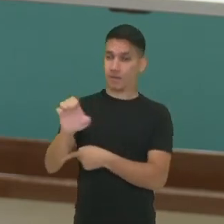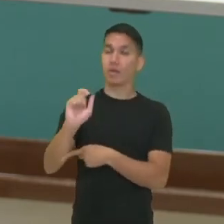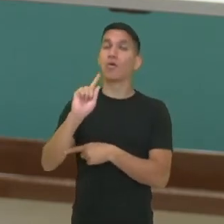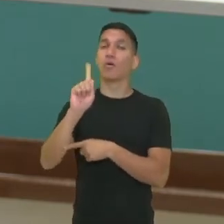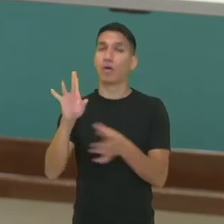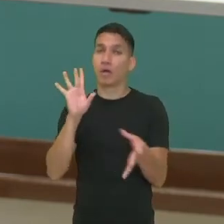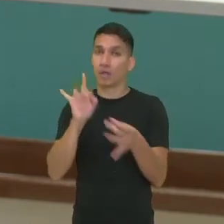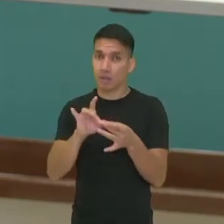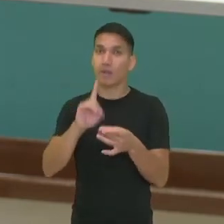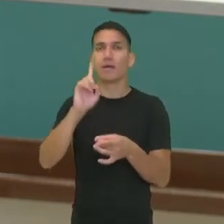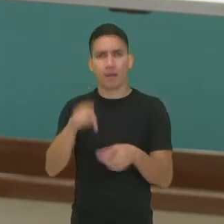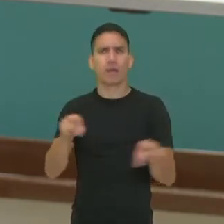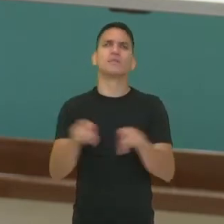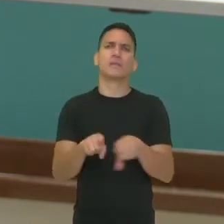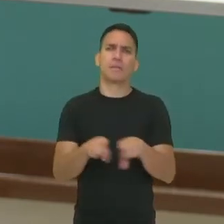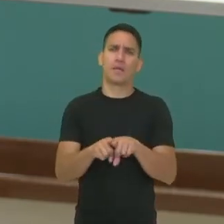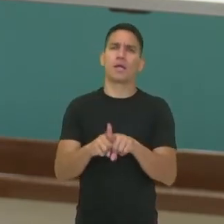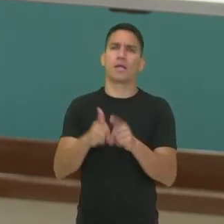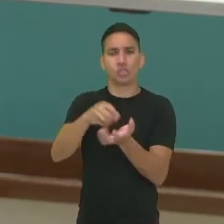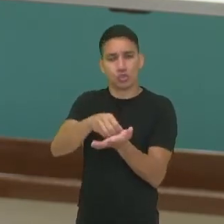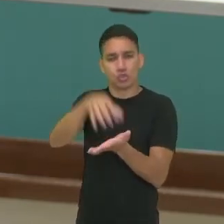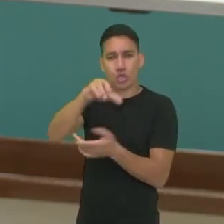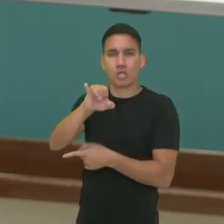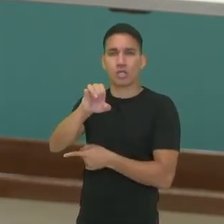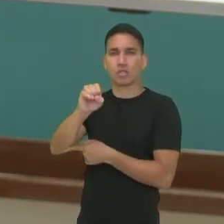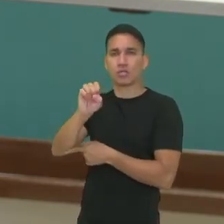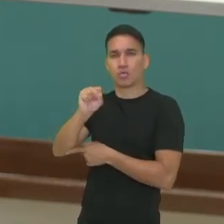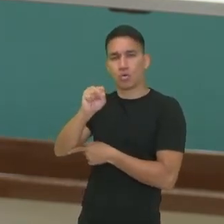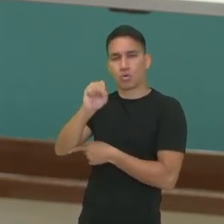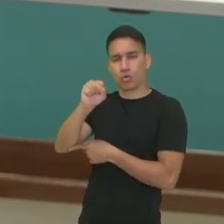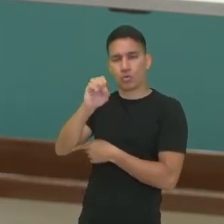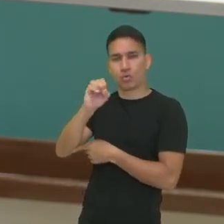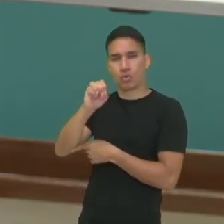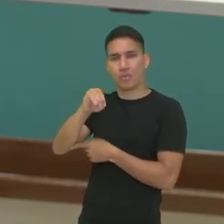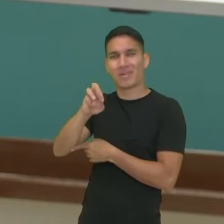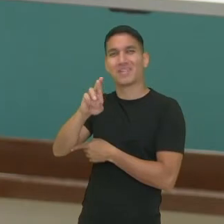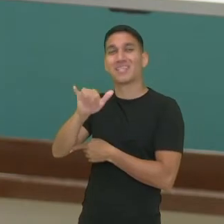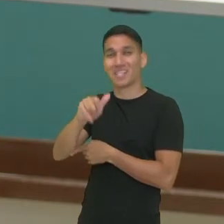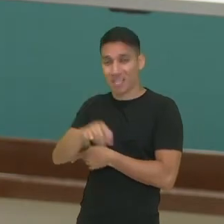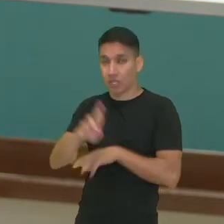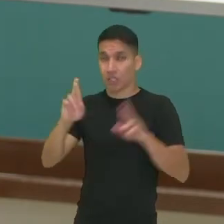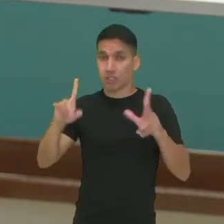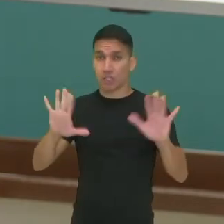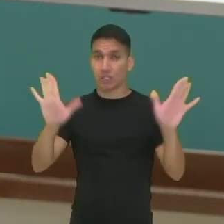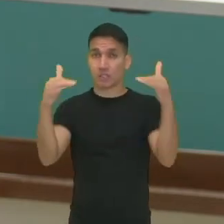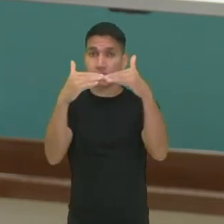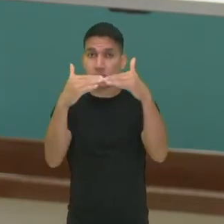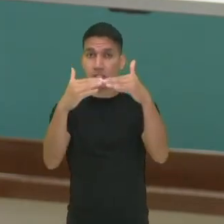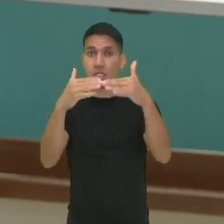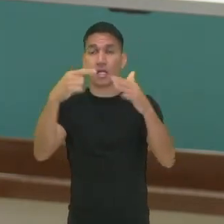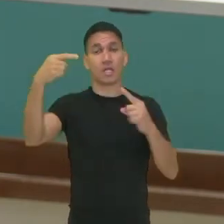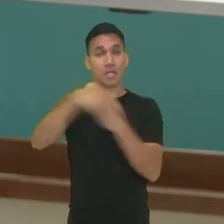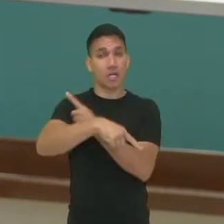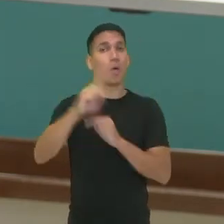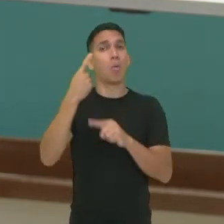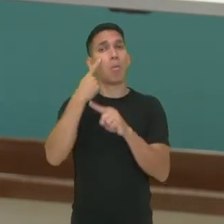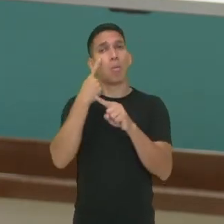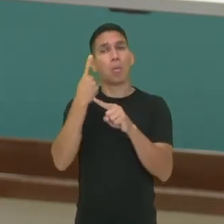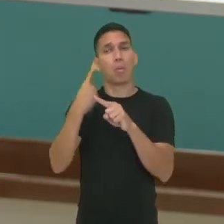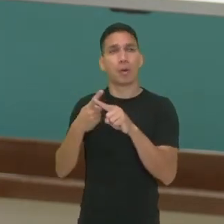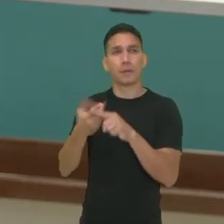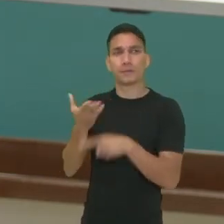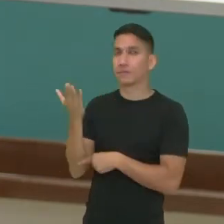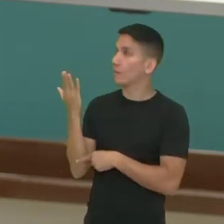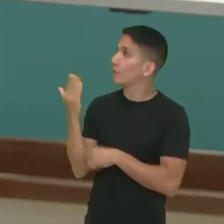isomeria também geométrica que diferencia, no caso do cis e trans, pelo seguinte, observe, nós temos